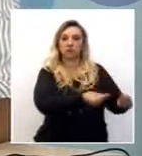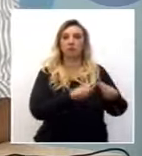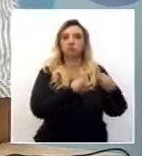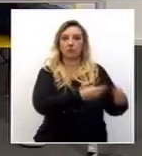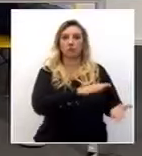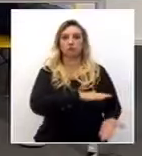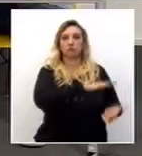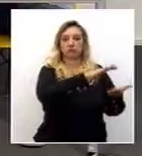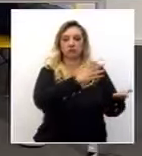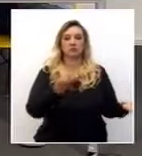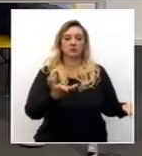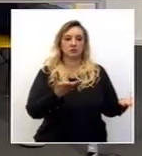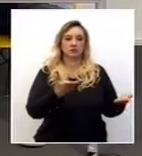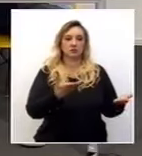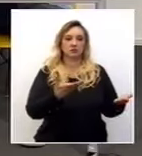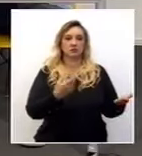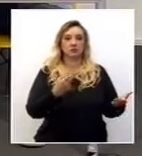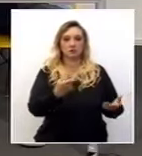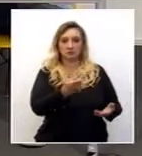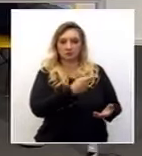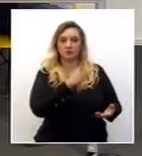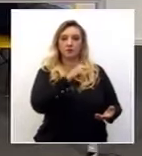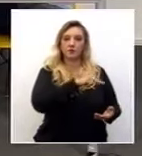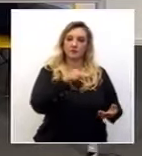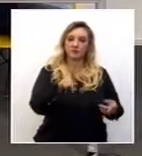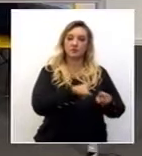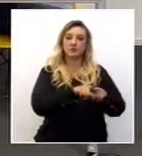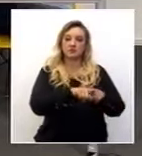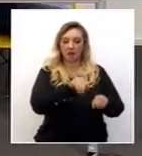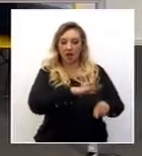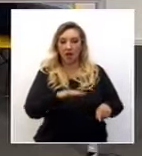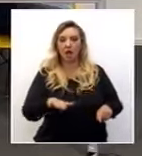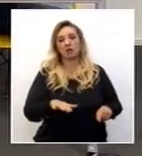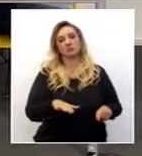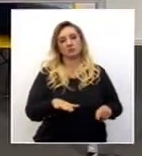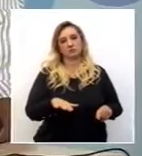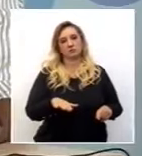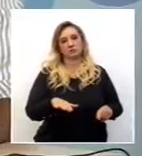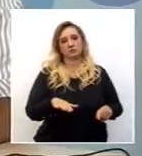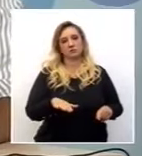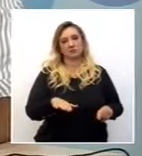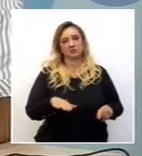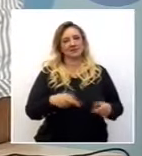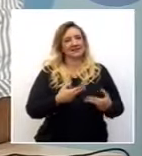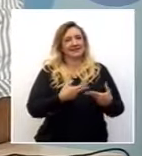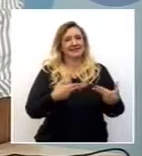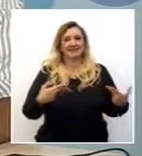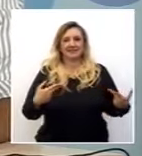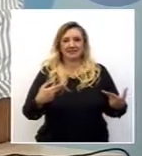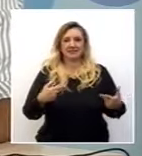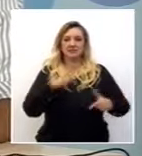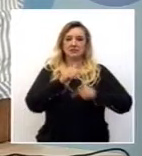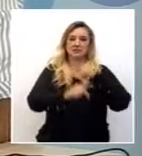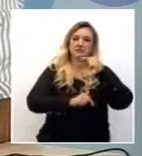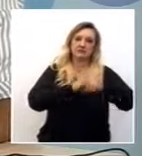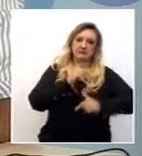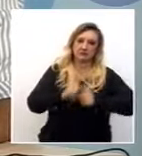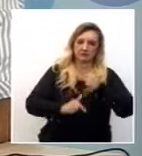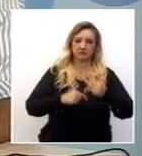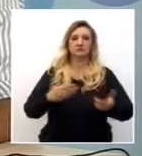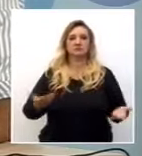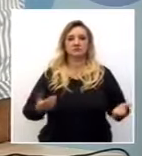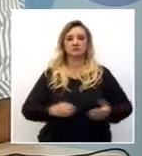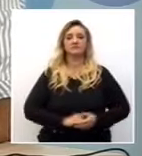São muitas... Dois lados, né? Tanto os professores quanto os alunos, Isso, né? Muitos componentes para serem trabalhados,